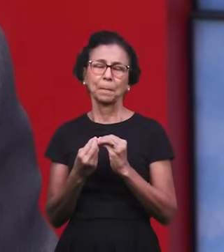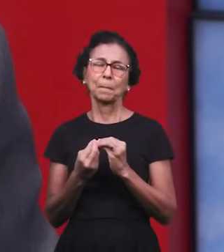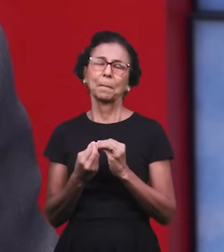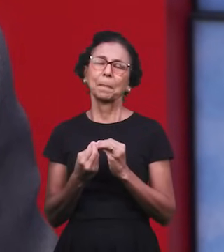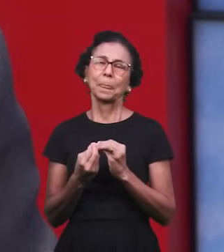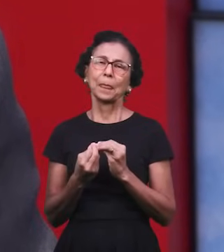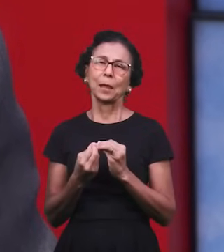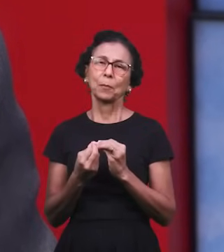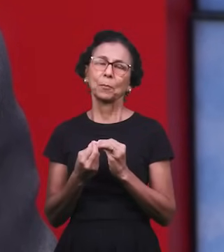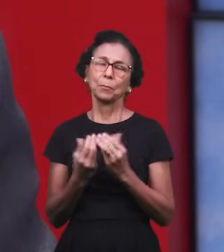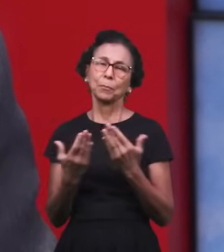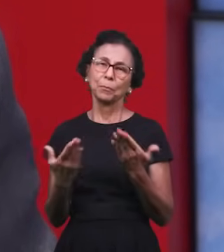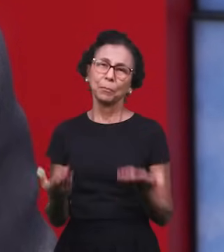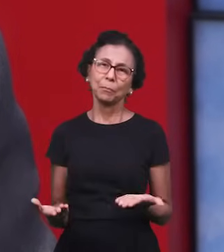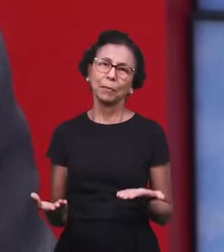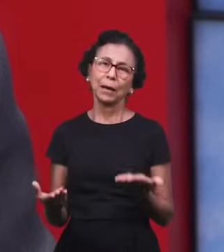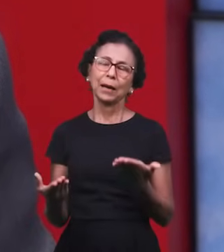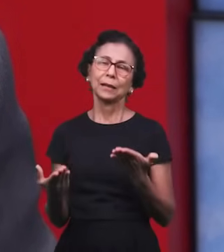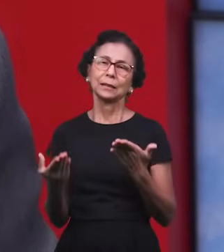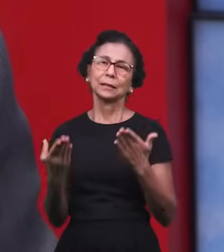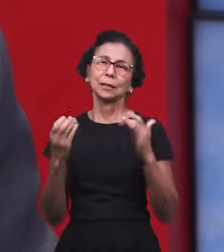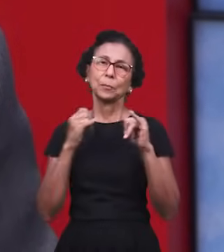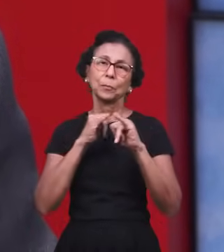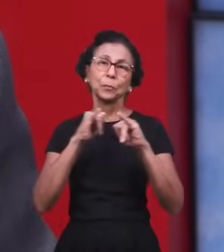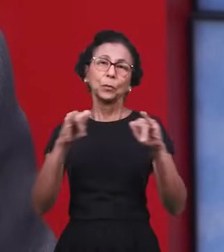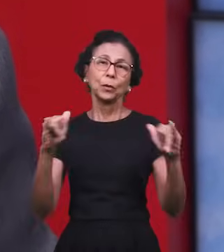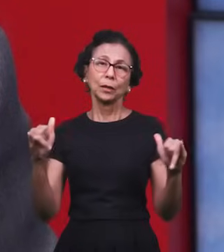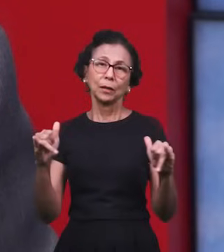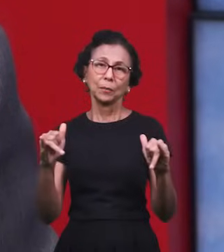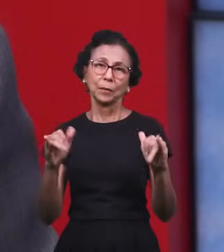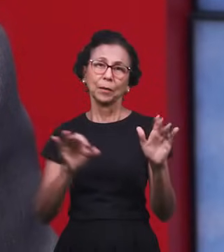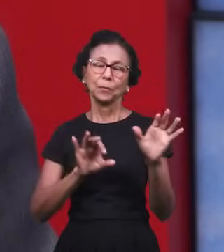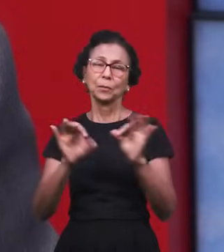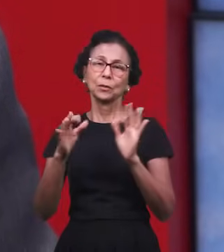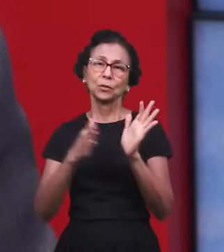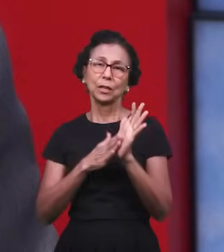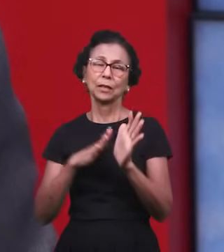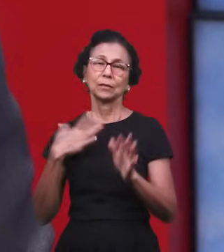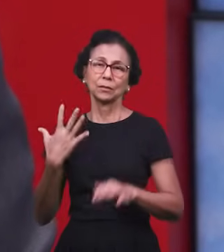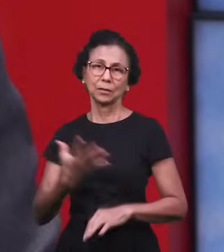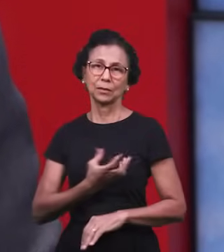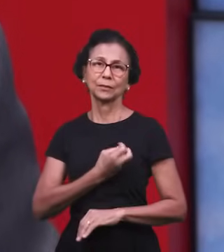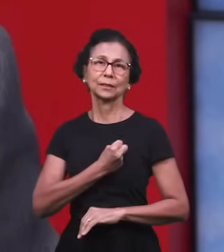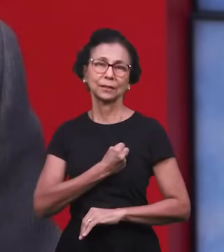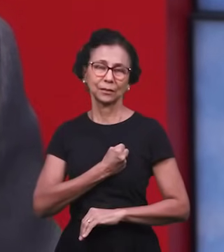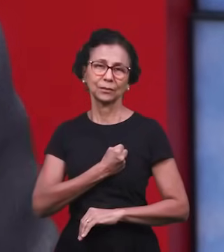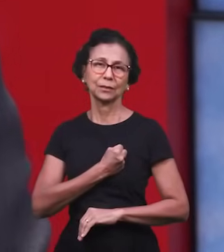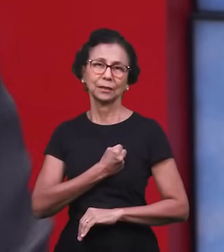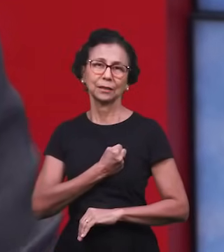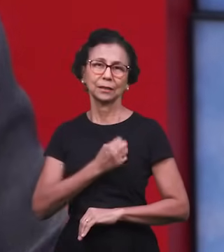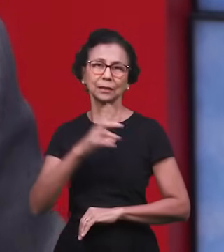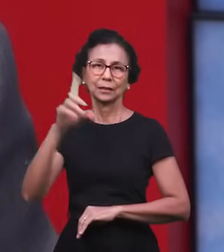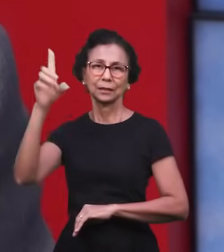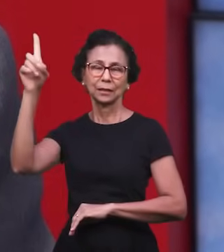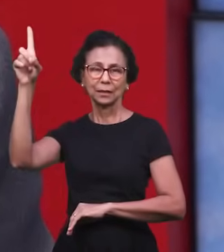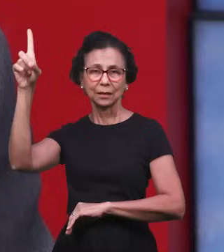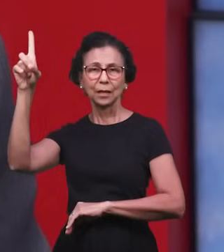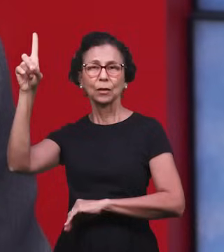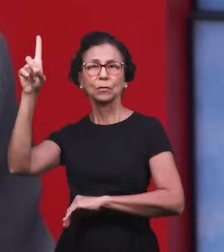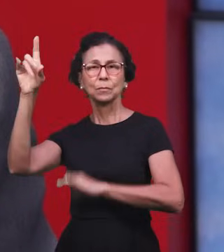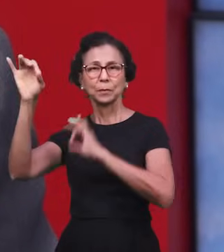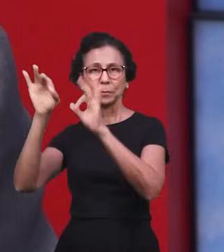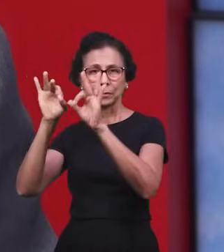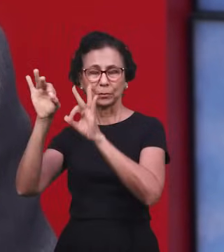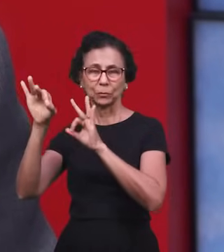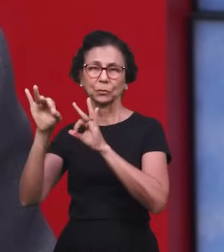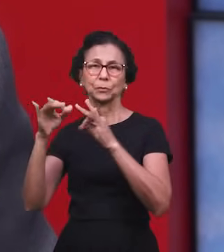Então, mais importante do que um dia, né, que é uma cultura